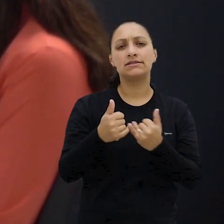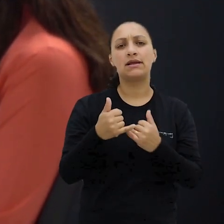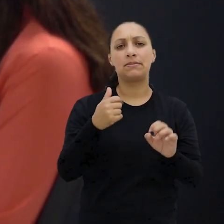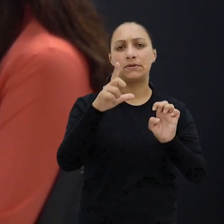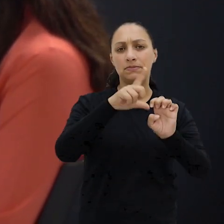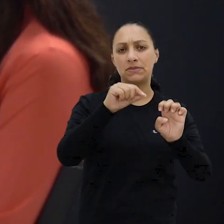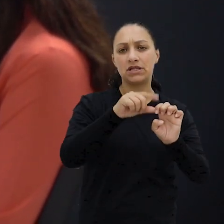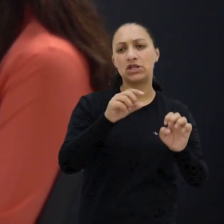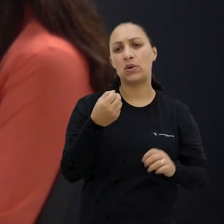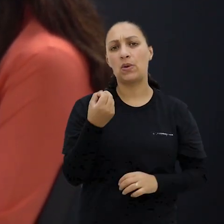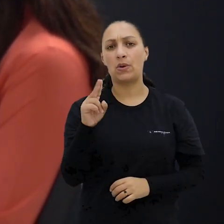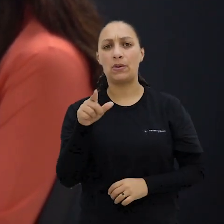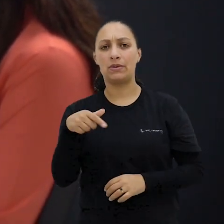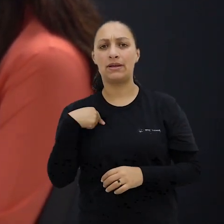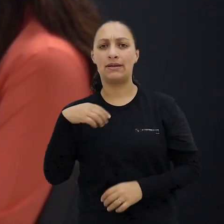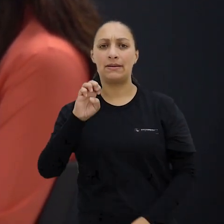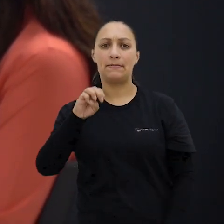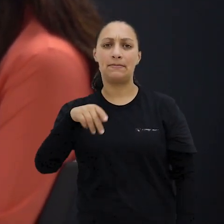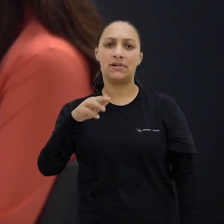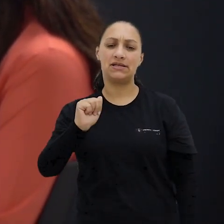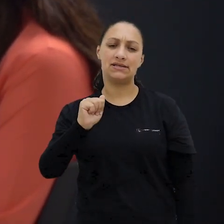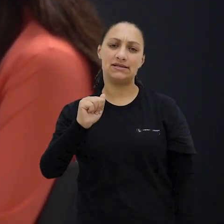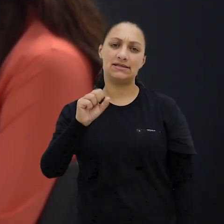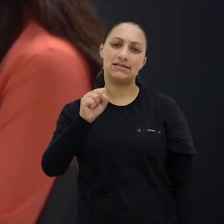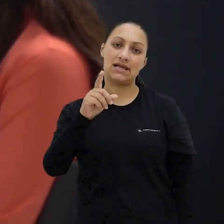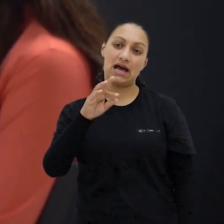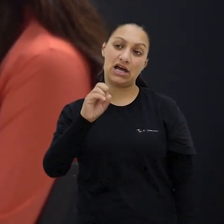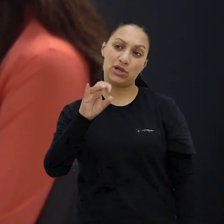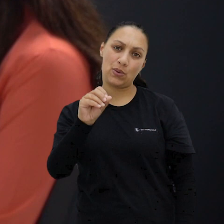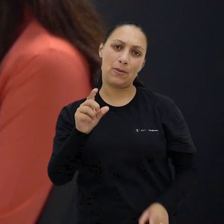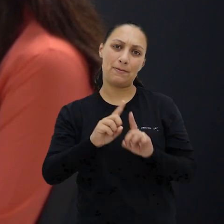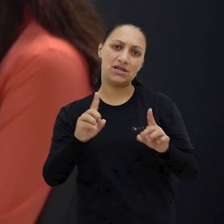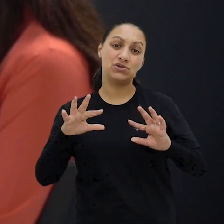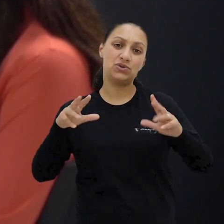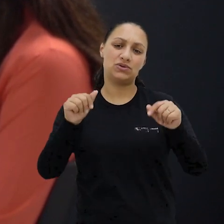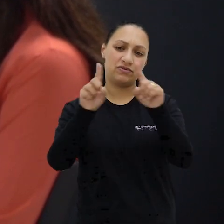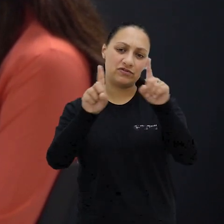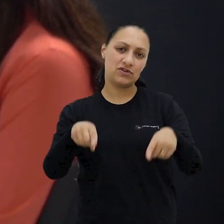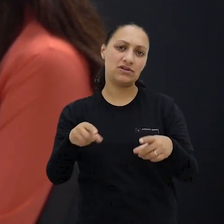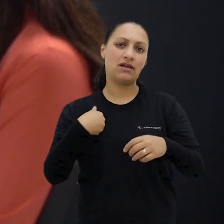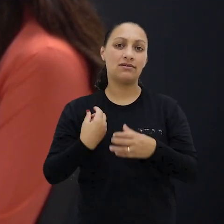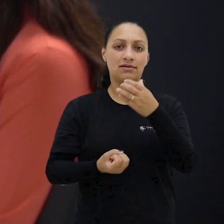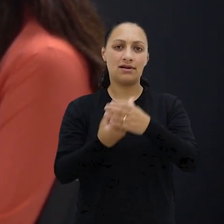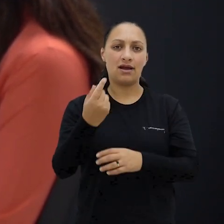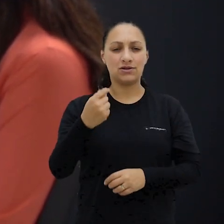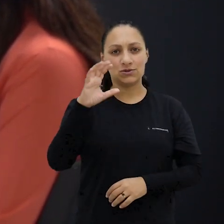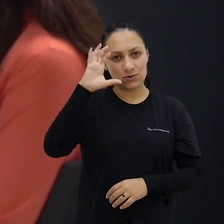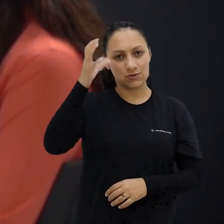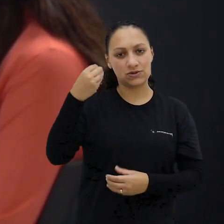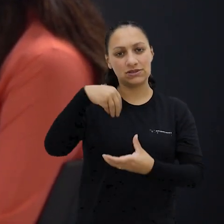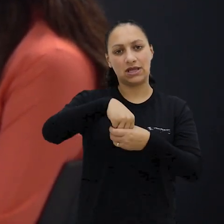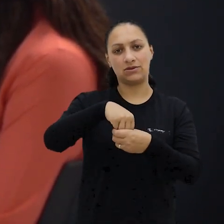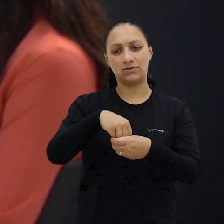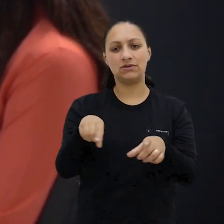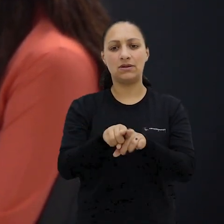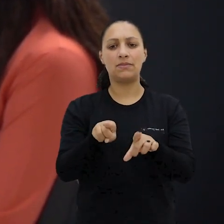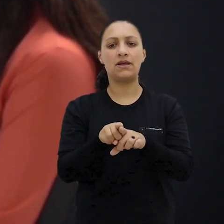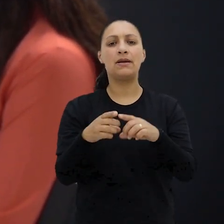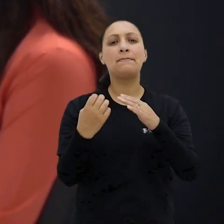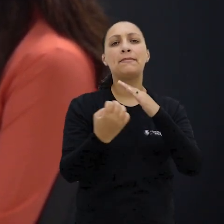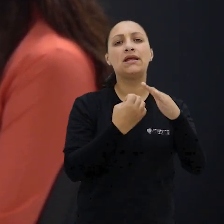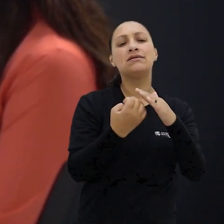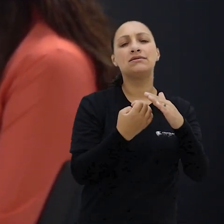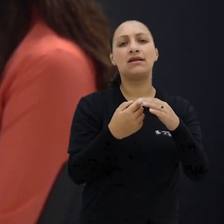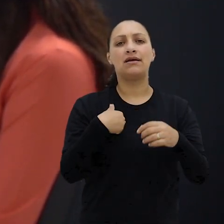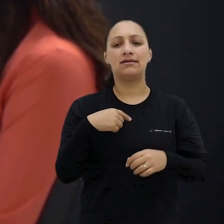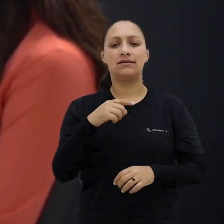empreendedor, mas em todos os colaboradores para criar soluções internas, né? Que é algo muito comum nas grandes empresas, né? A questão do intraempreendedorismo. Tem